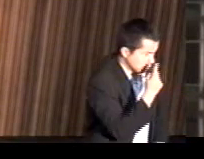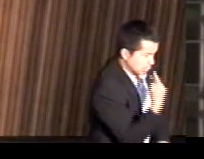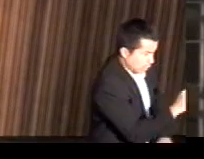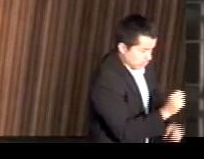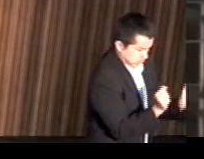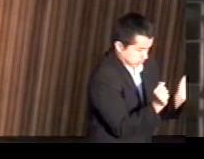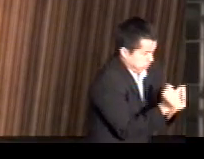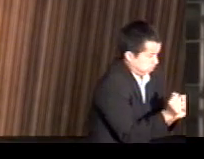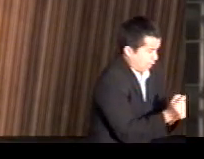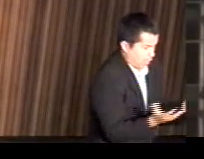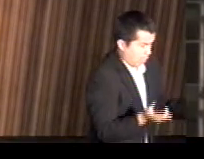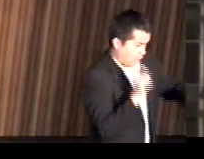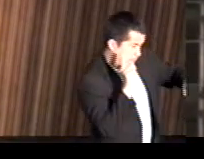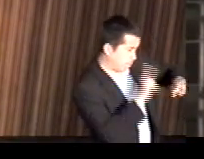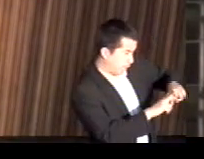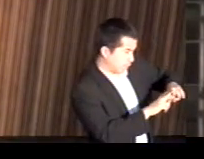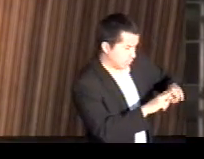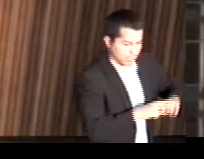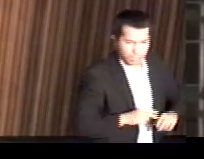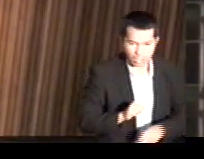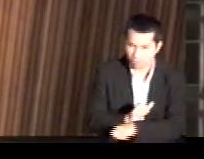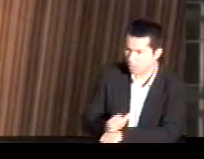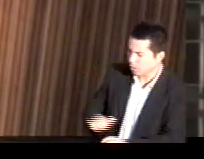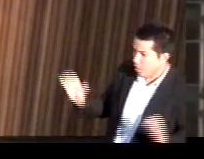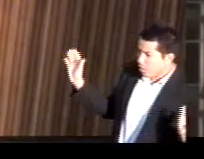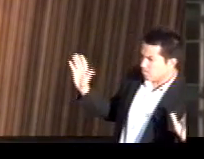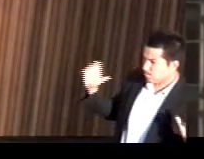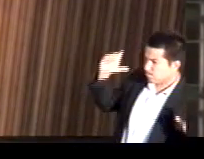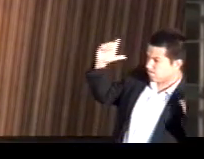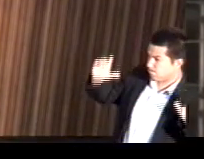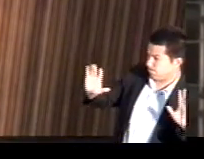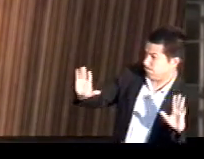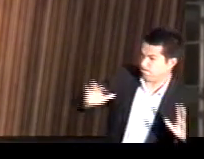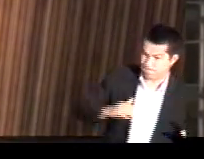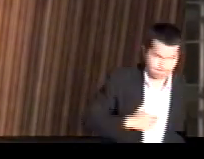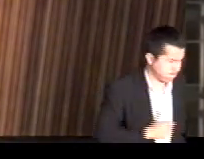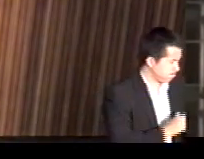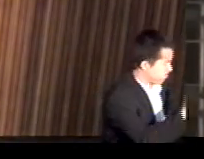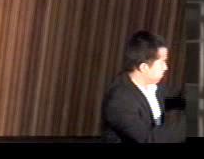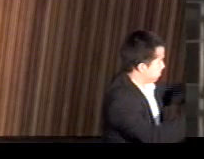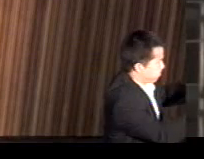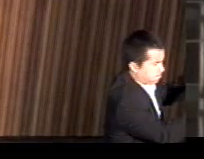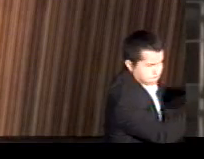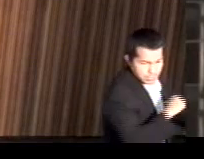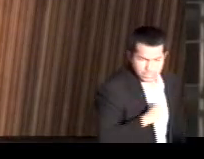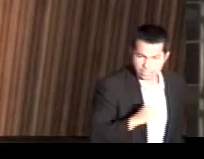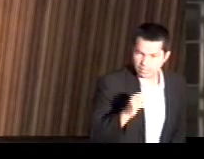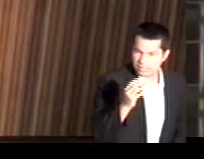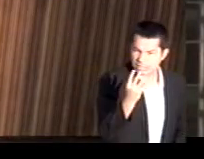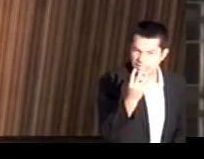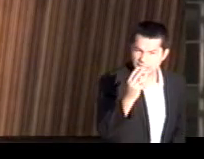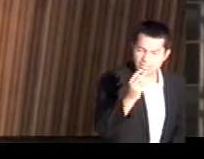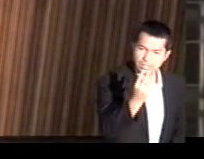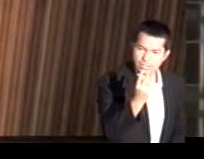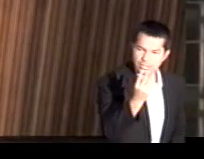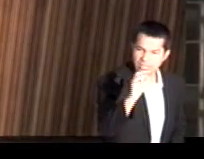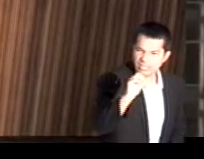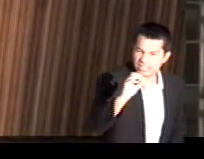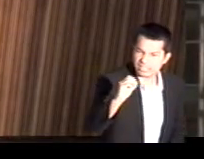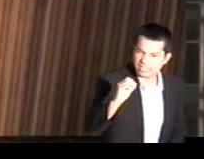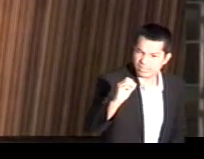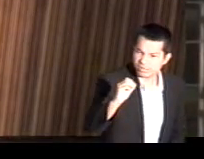reúne 385 homens para lutar contra 4 nações. E Deus então agrega